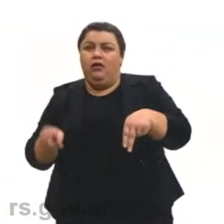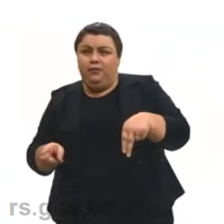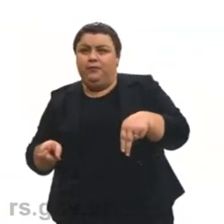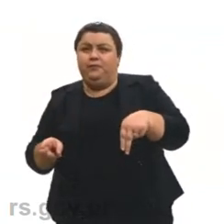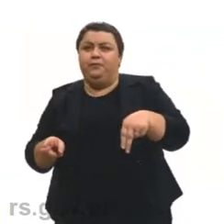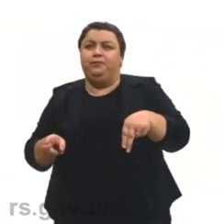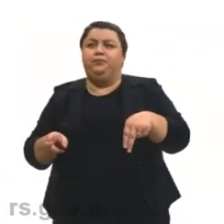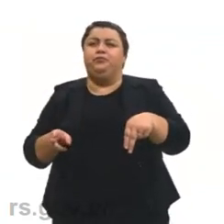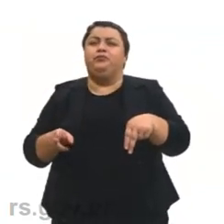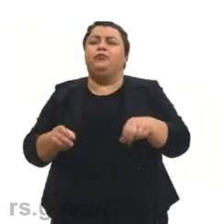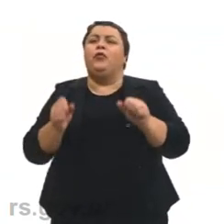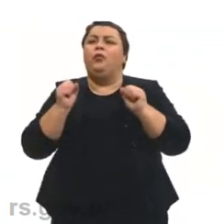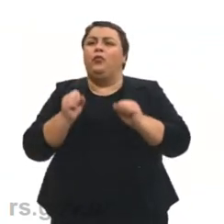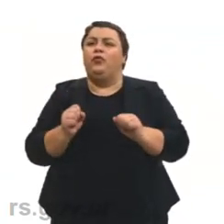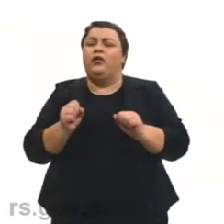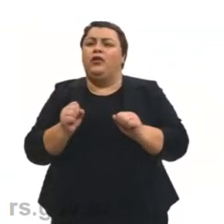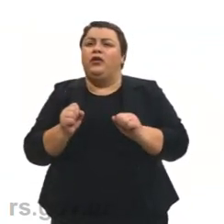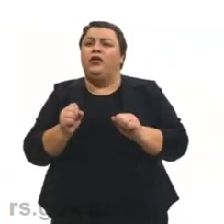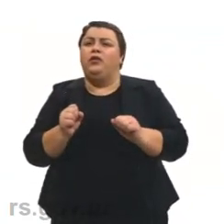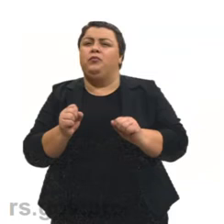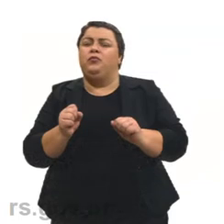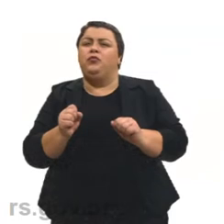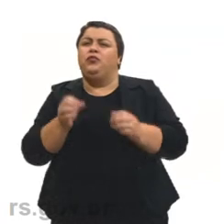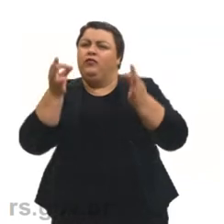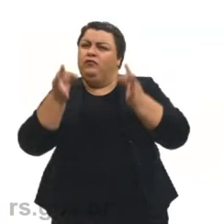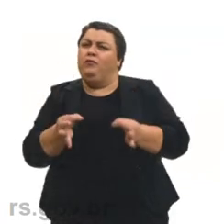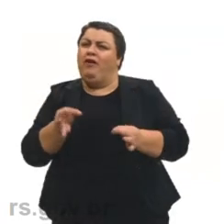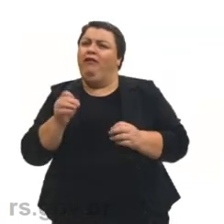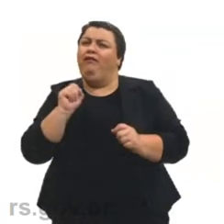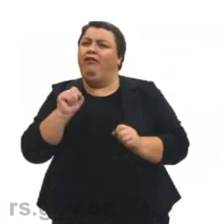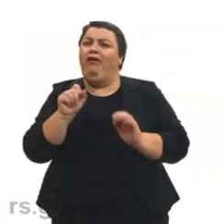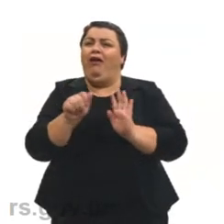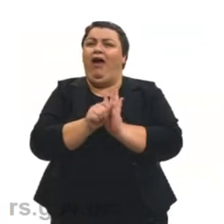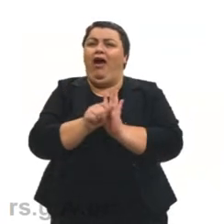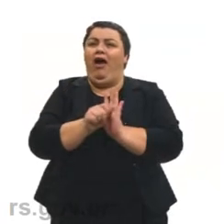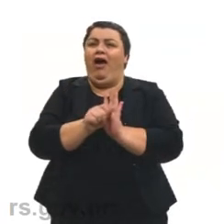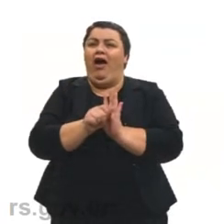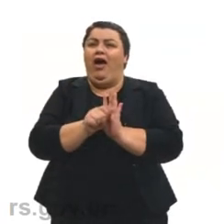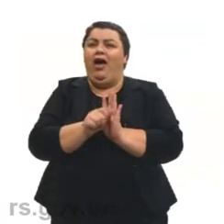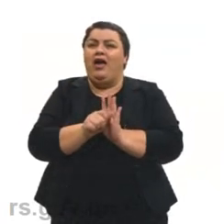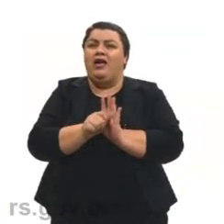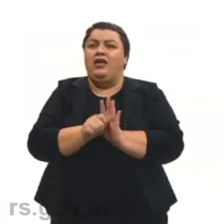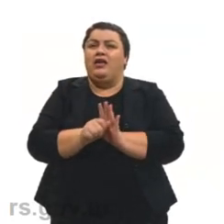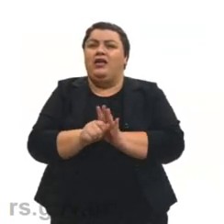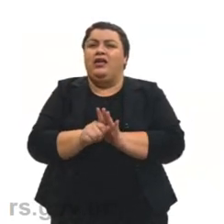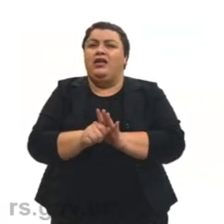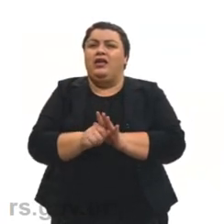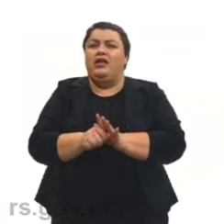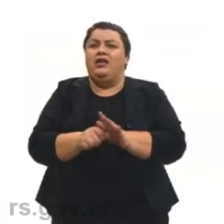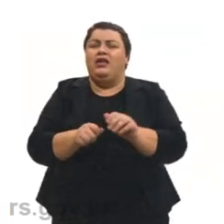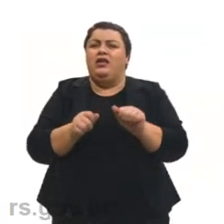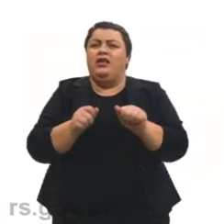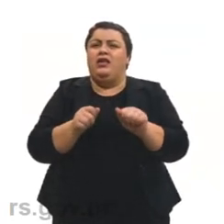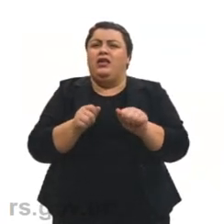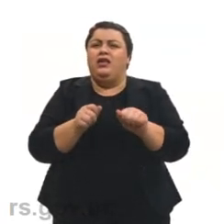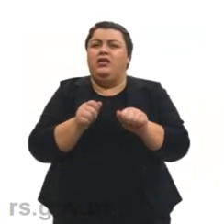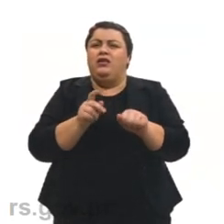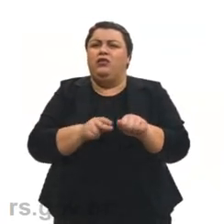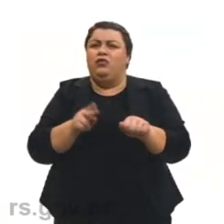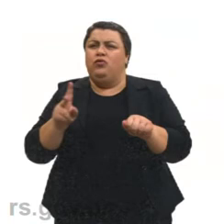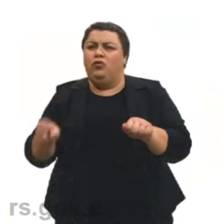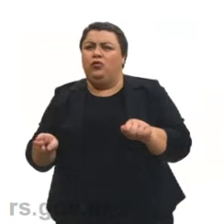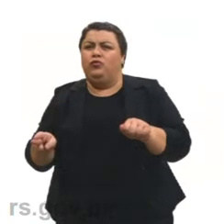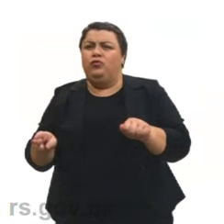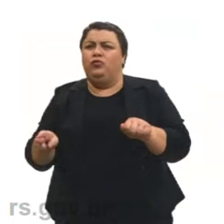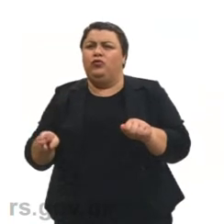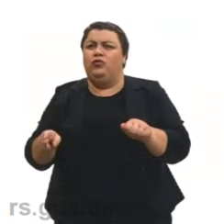e isótonos podemos afirmar que isótonos são entidades químicas que possuem o mesmo número